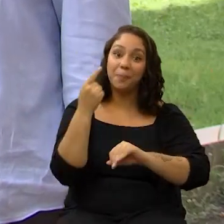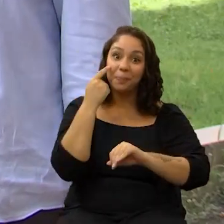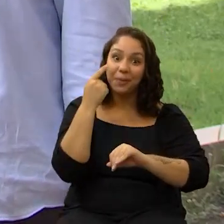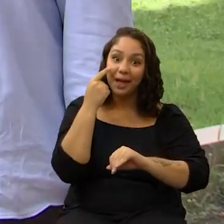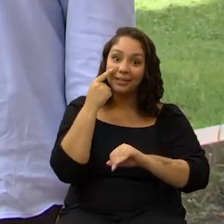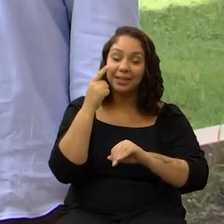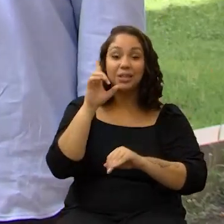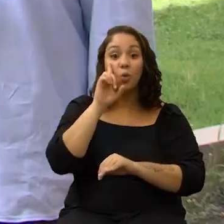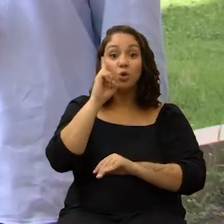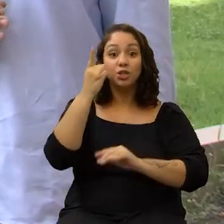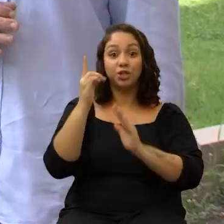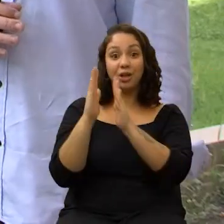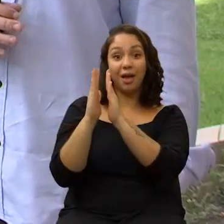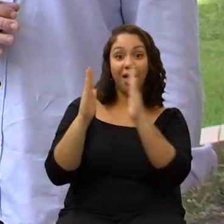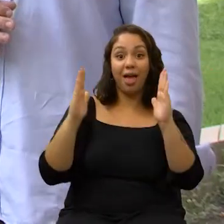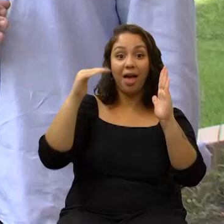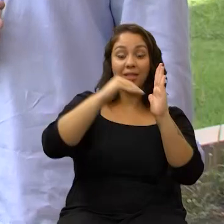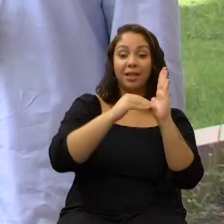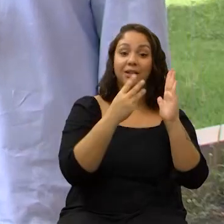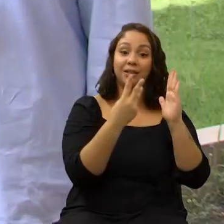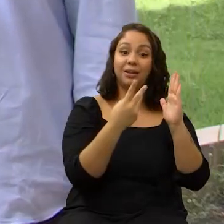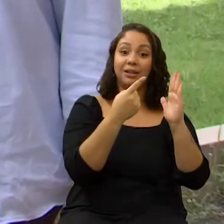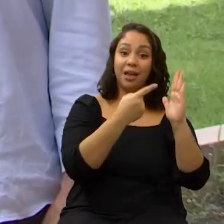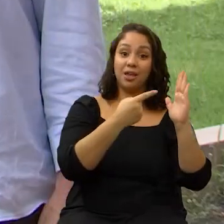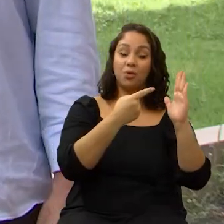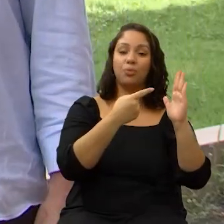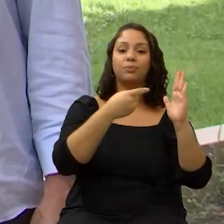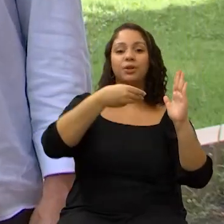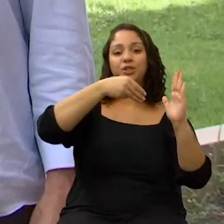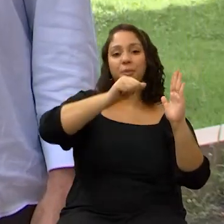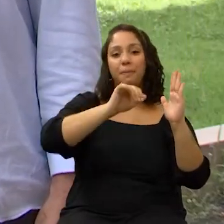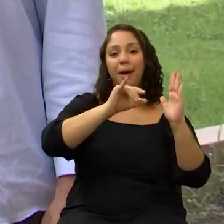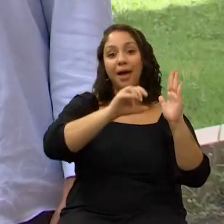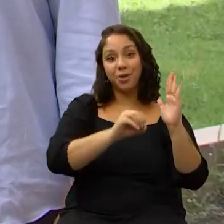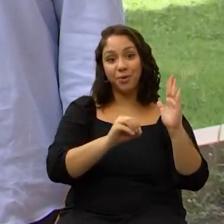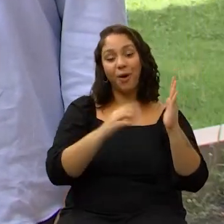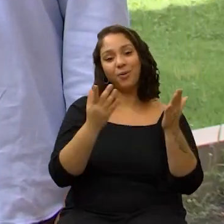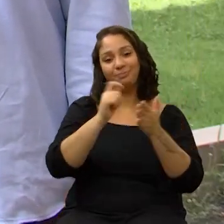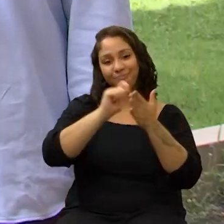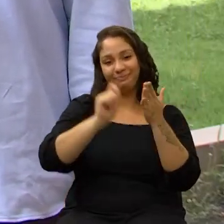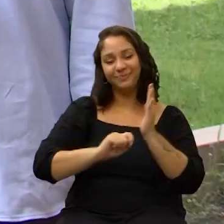não perca o prazo, que vai até 31 de maio. Esse